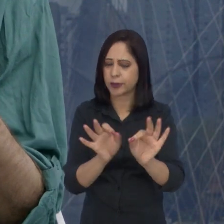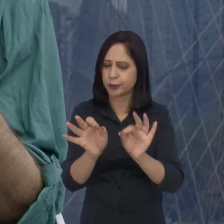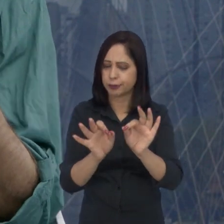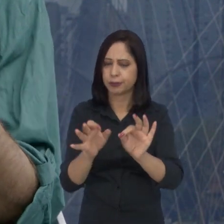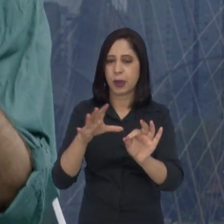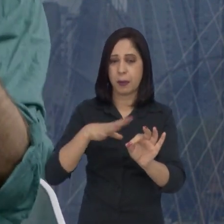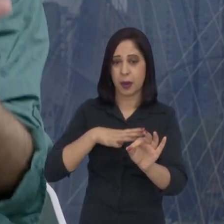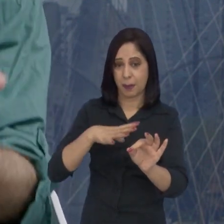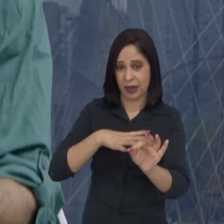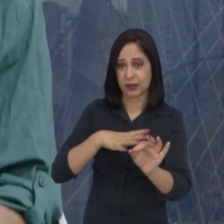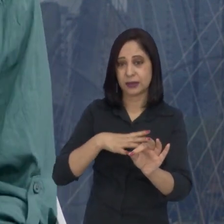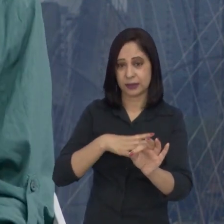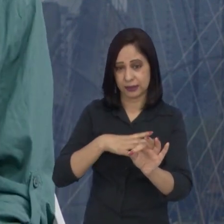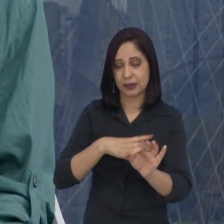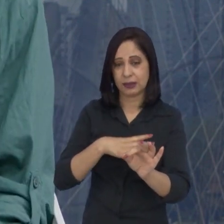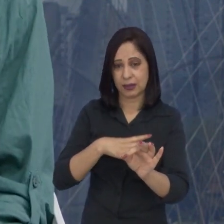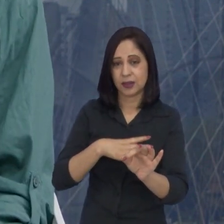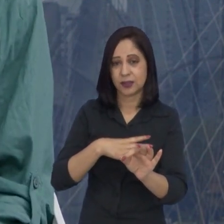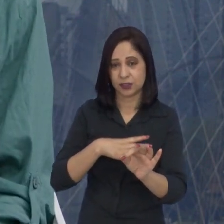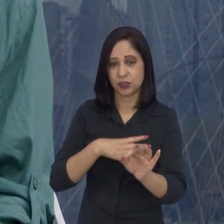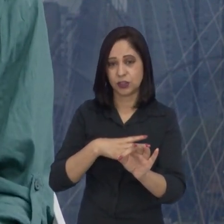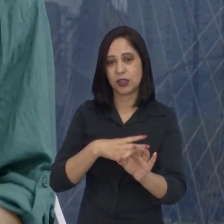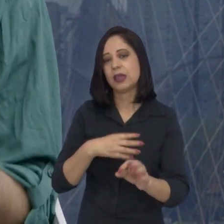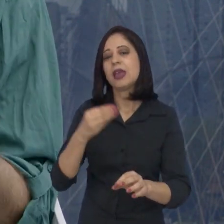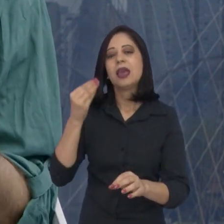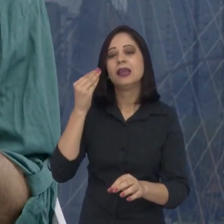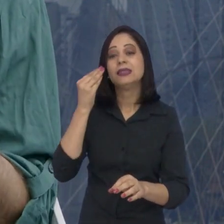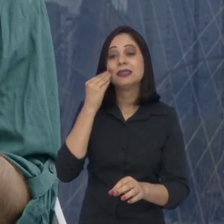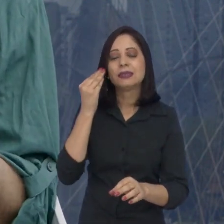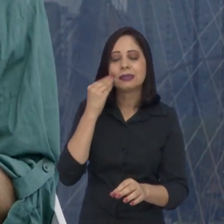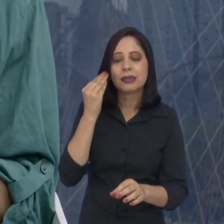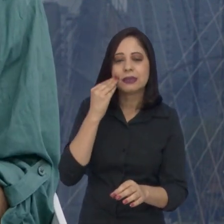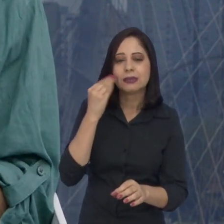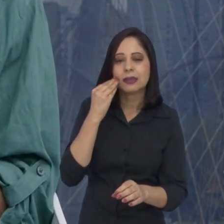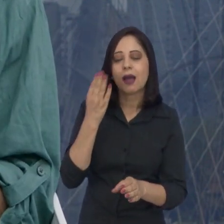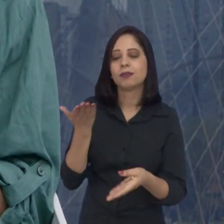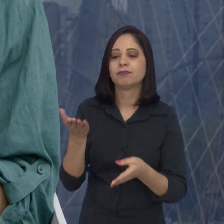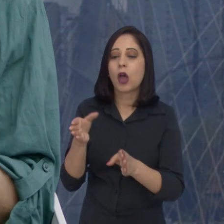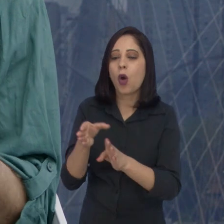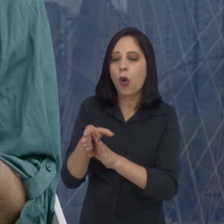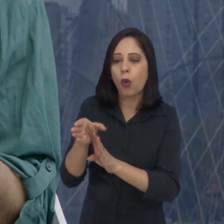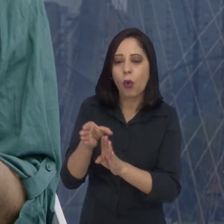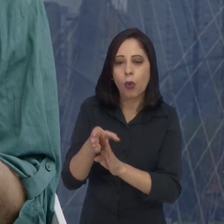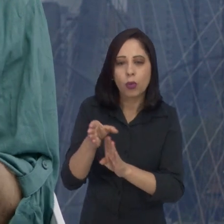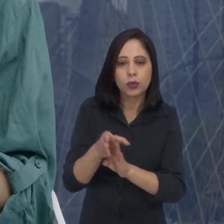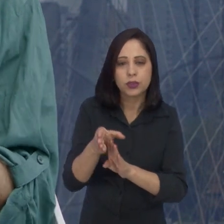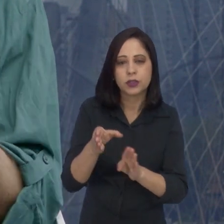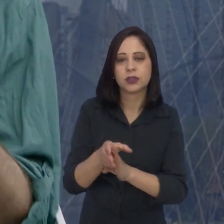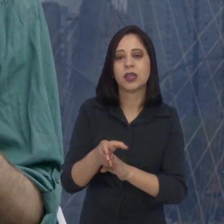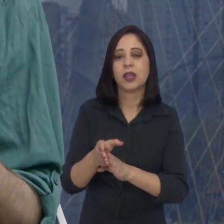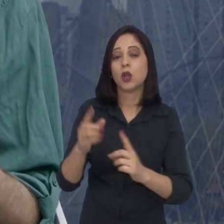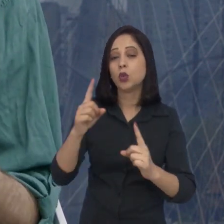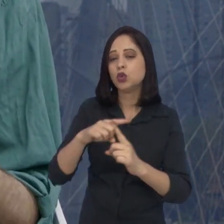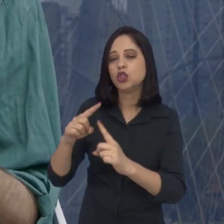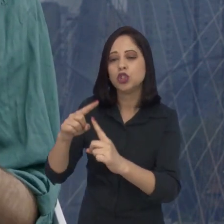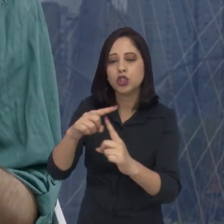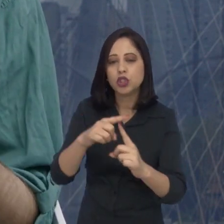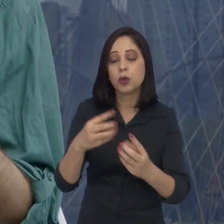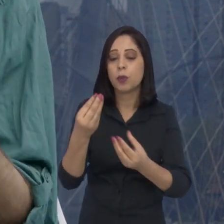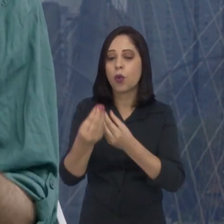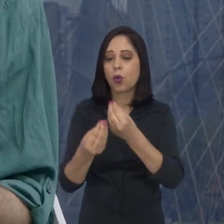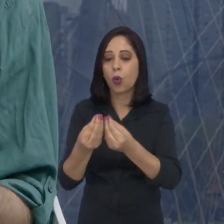que supostamente tentaria orientar a forma pela qual a cidade